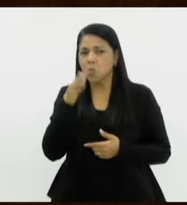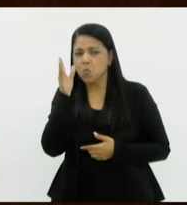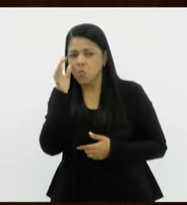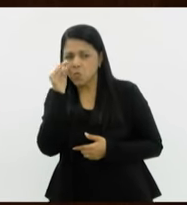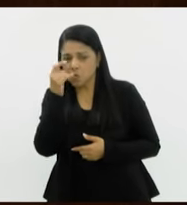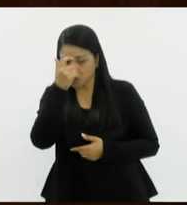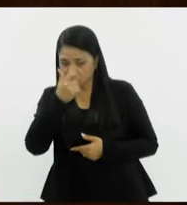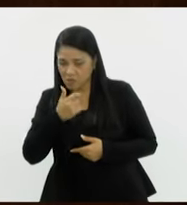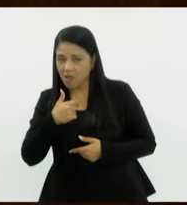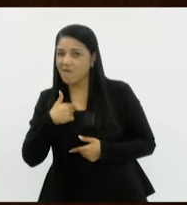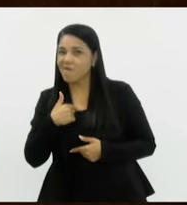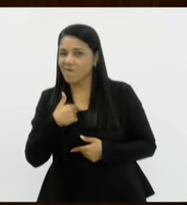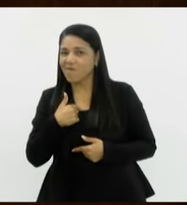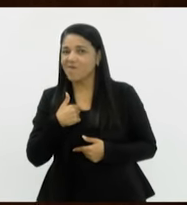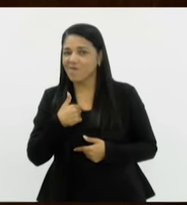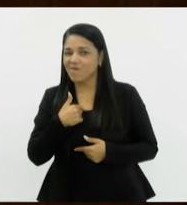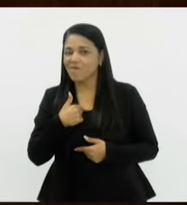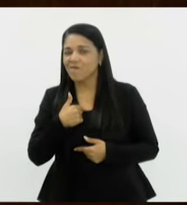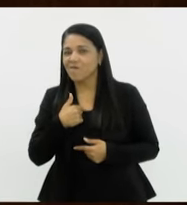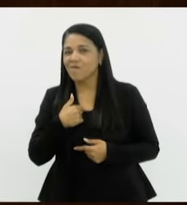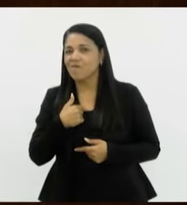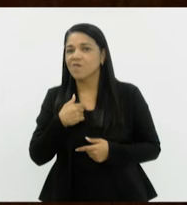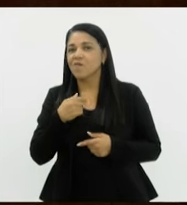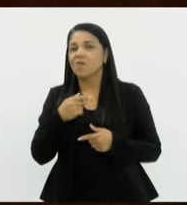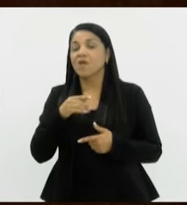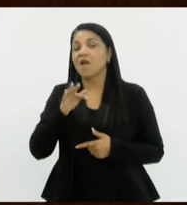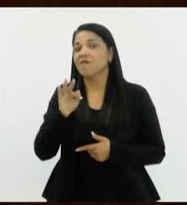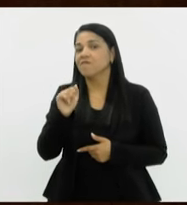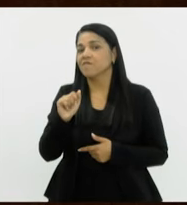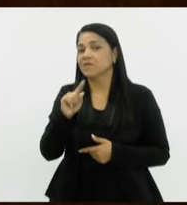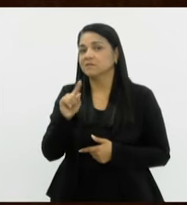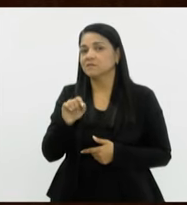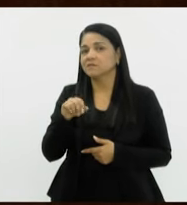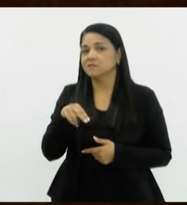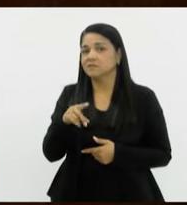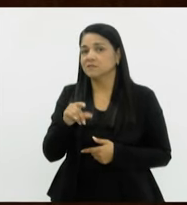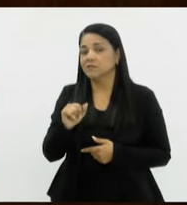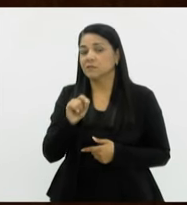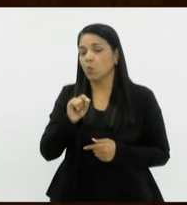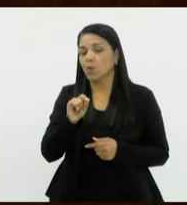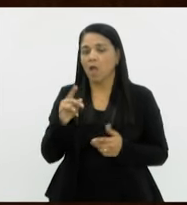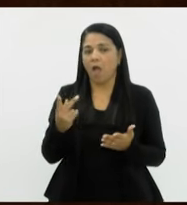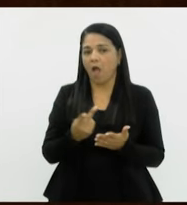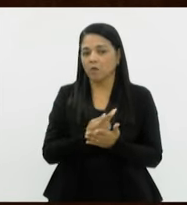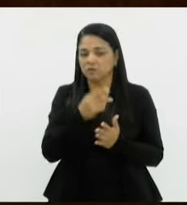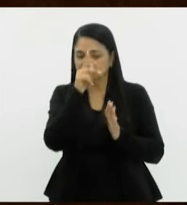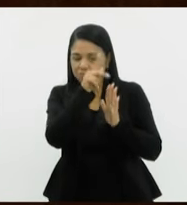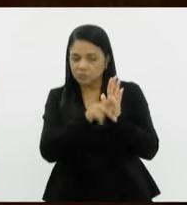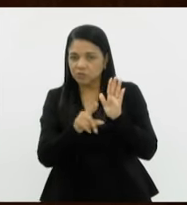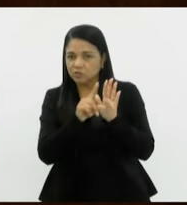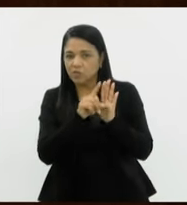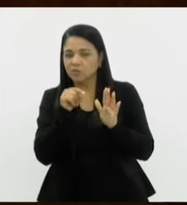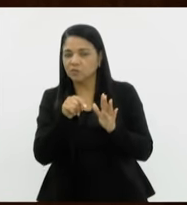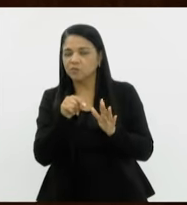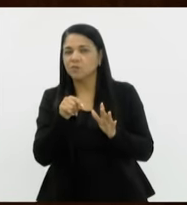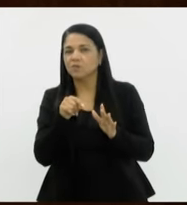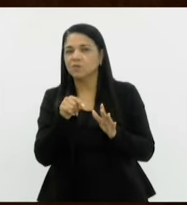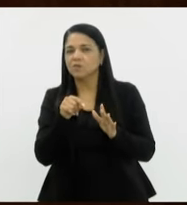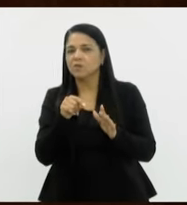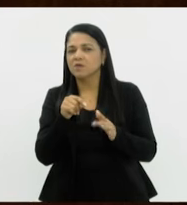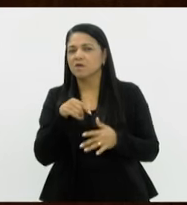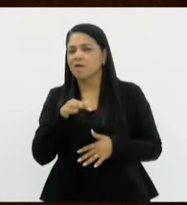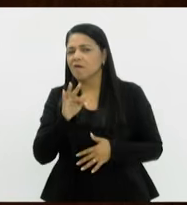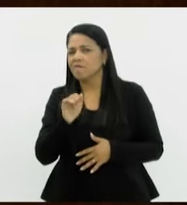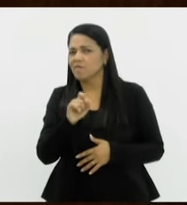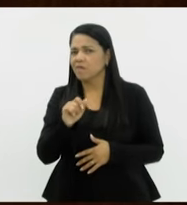saber por que a Fazenda, o que acontece com relação a esse projeto para a Fazenda poder querer